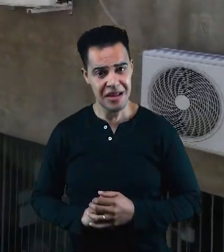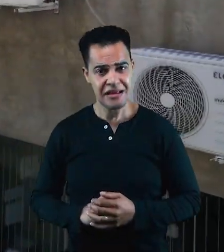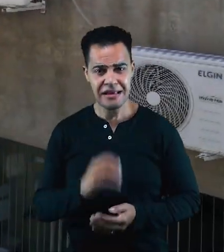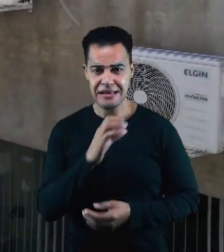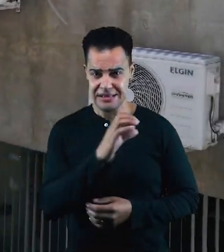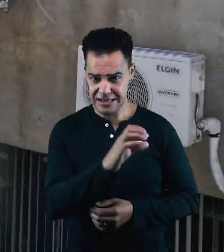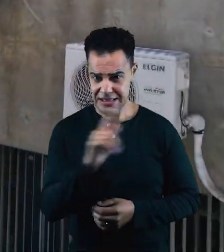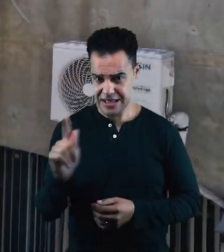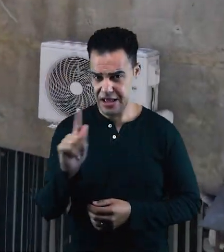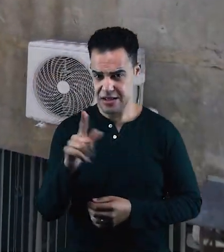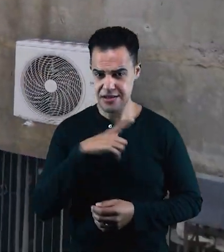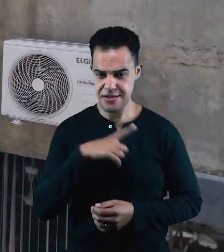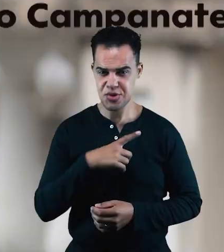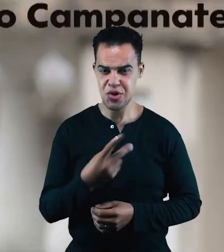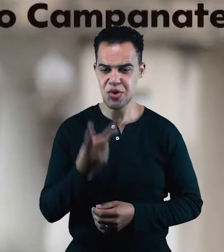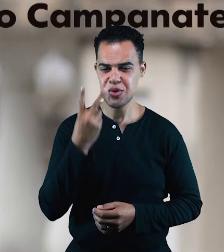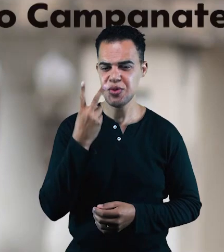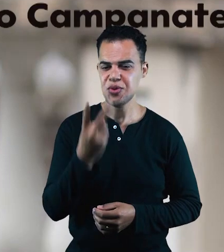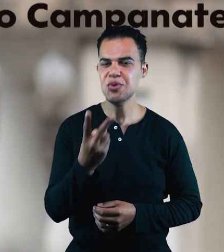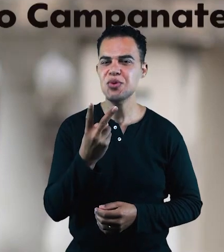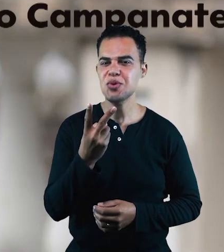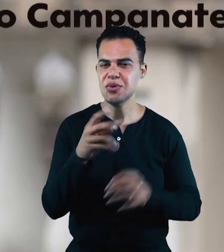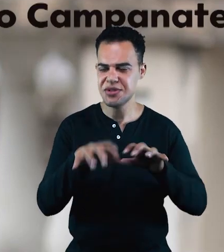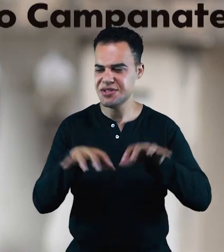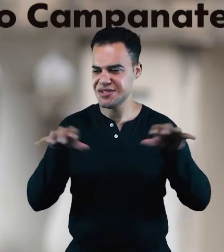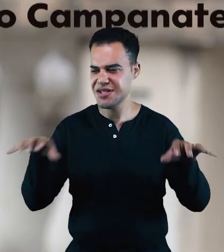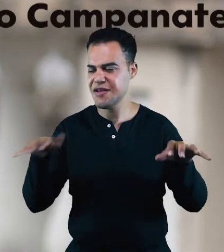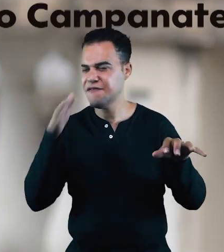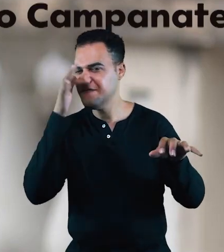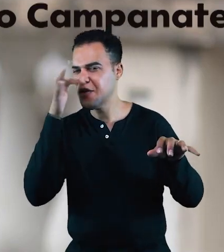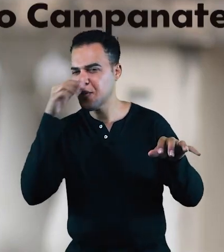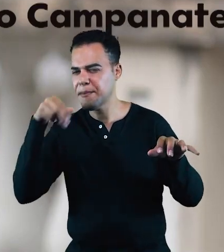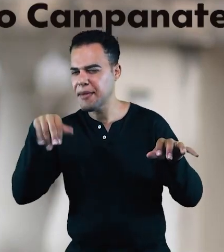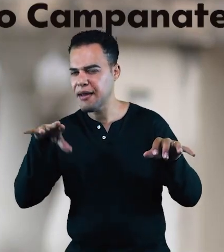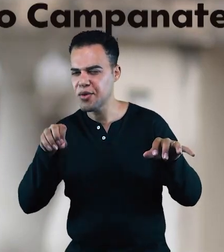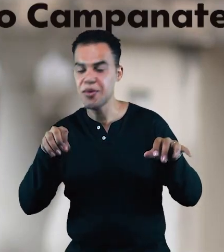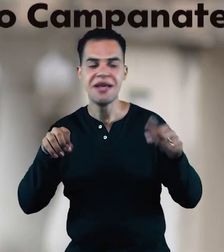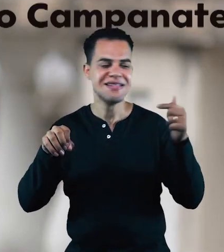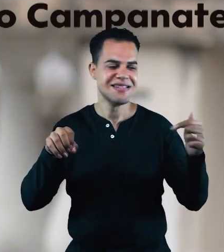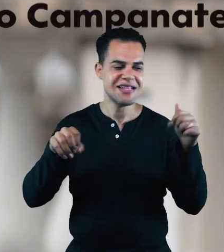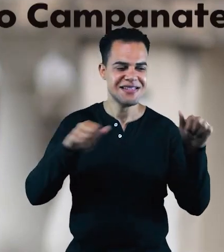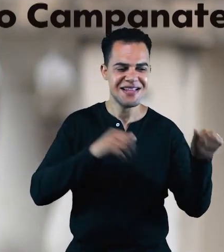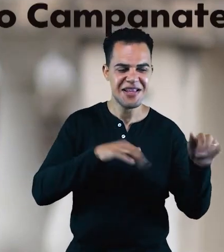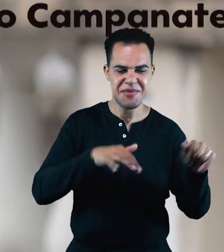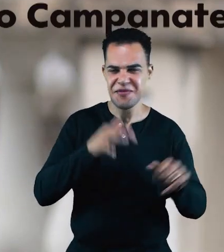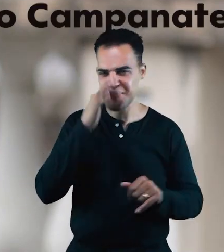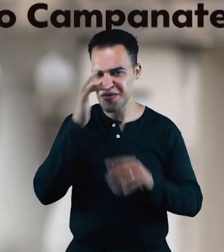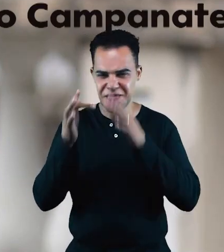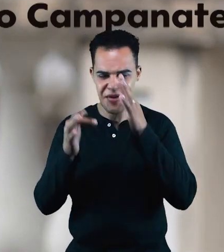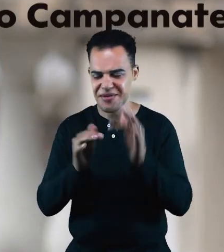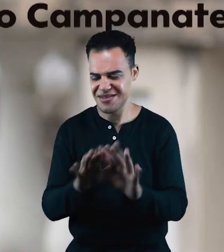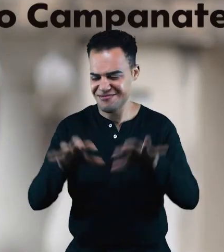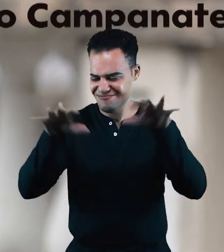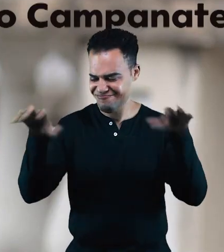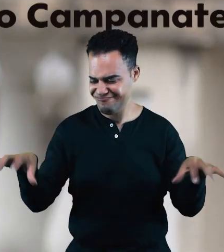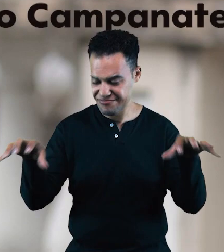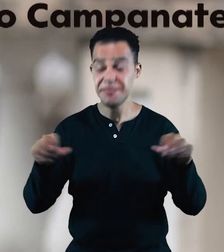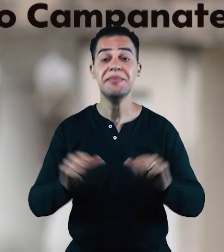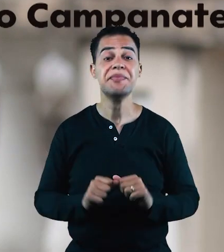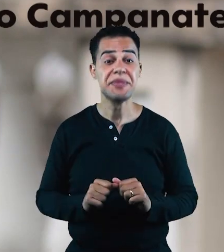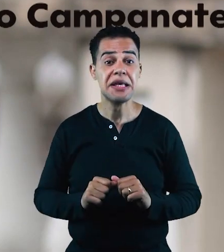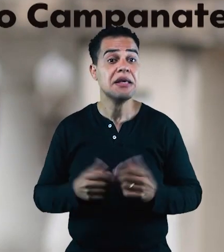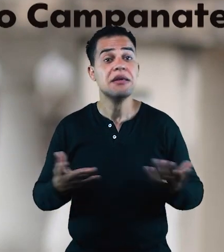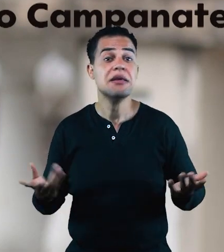de um galo de asas abertas celebra a identidade da cidade. 7 de setembro, se eu não me engano. Sérgio Campanati.